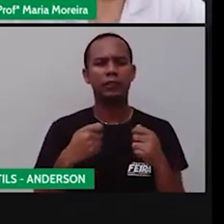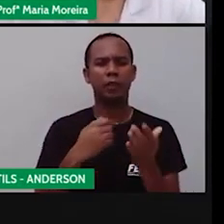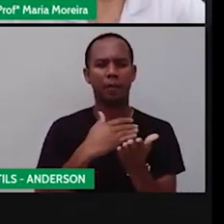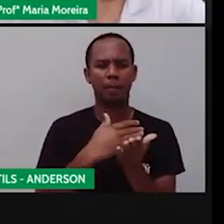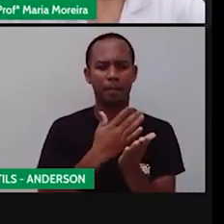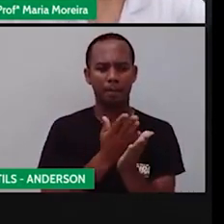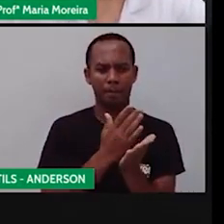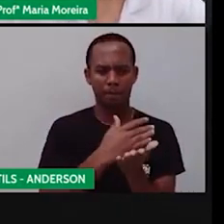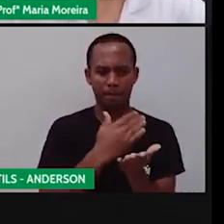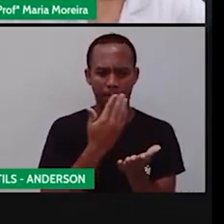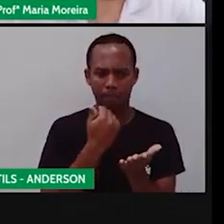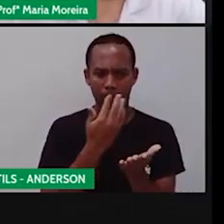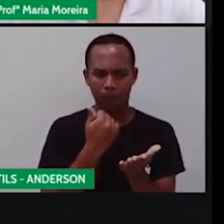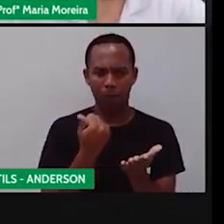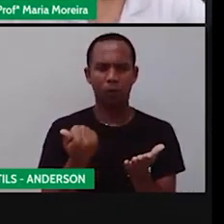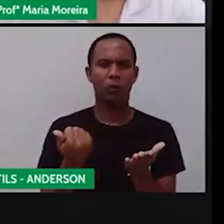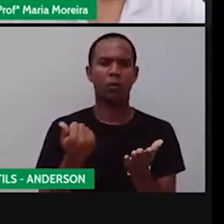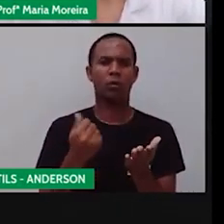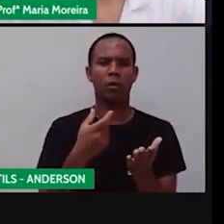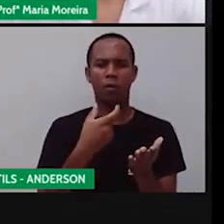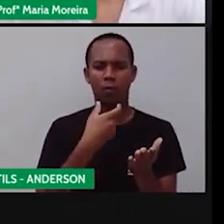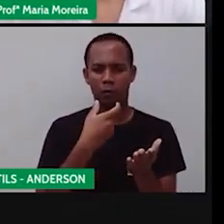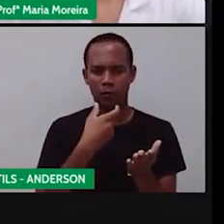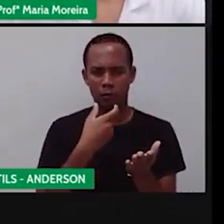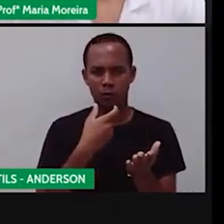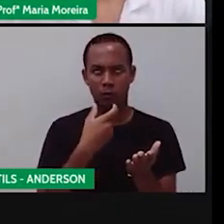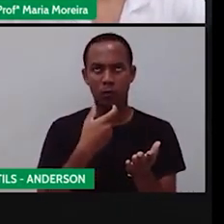bolo, biscoito,